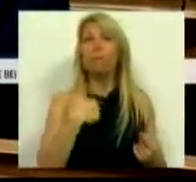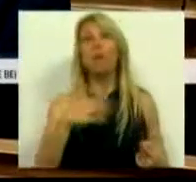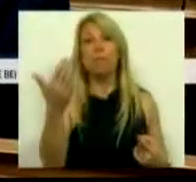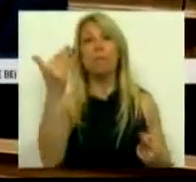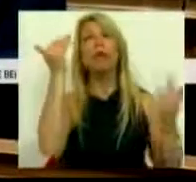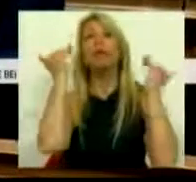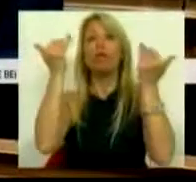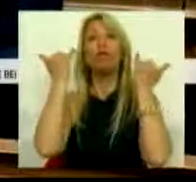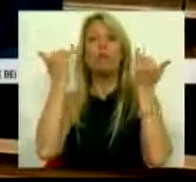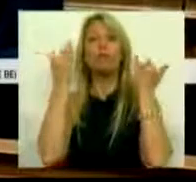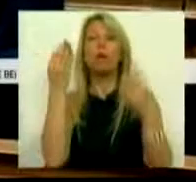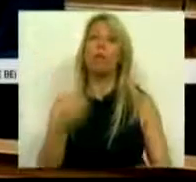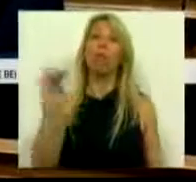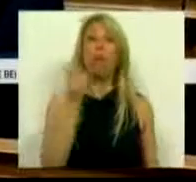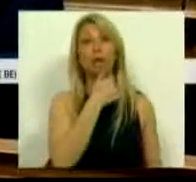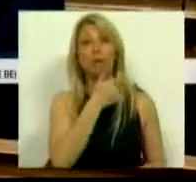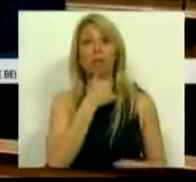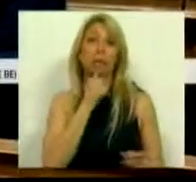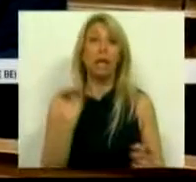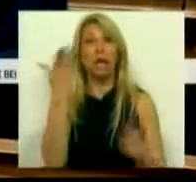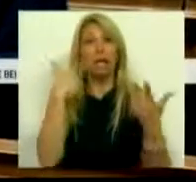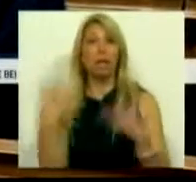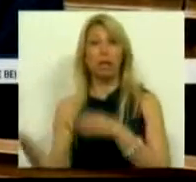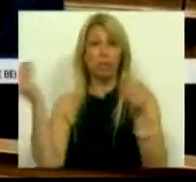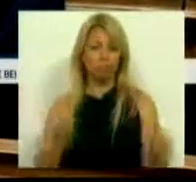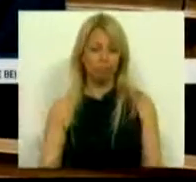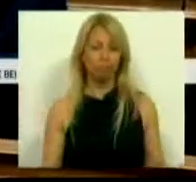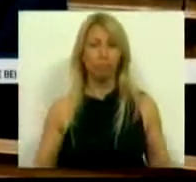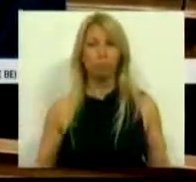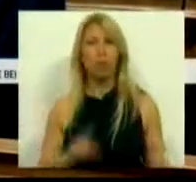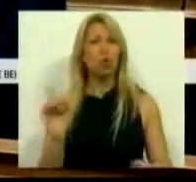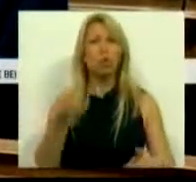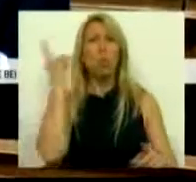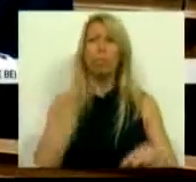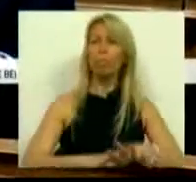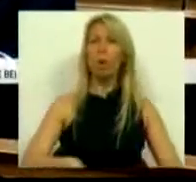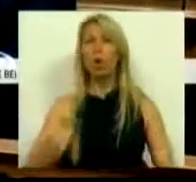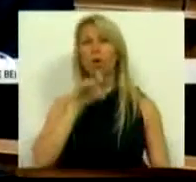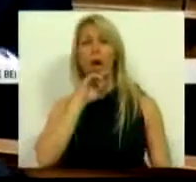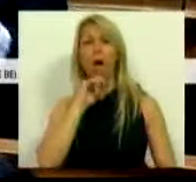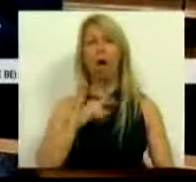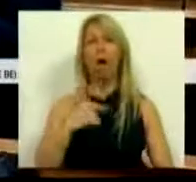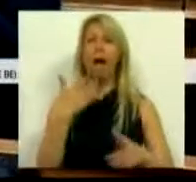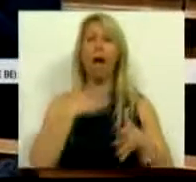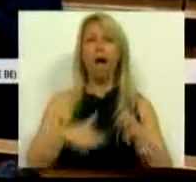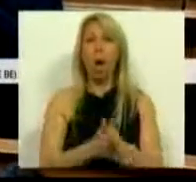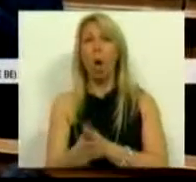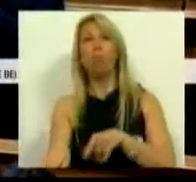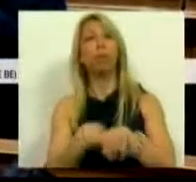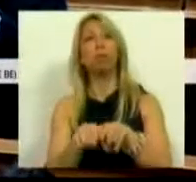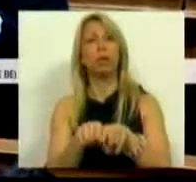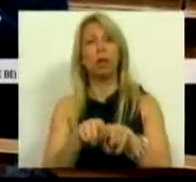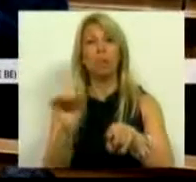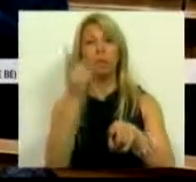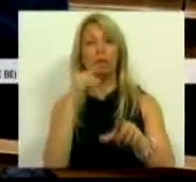informação que o PS tomou tal iniciativa. Não por oportunismo político, mas como bem lembraram os nossos